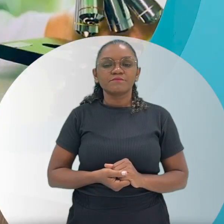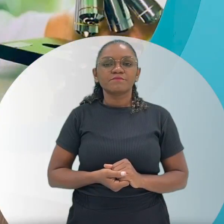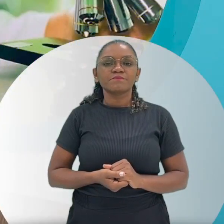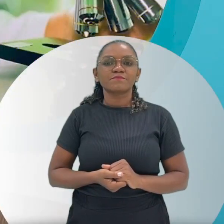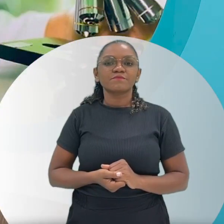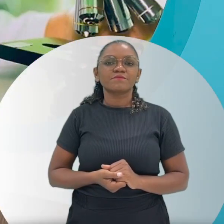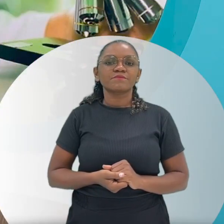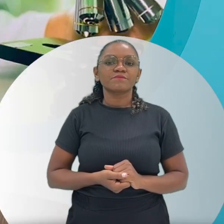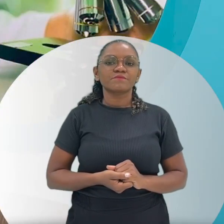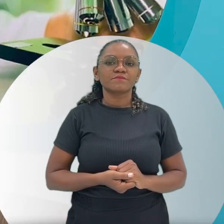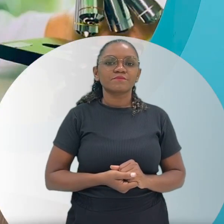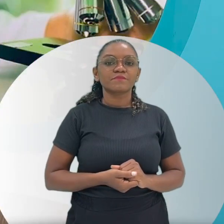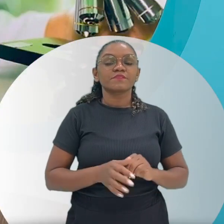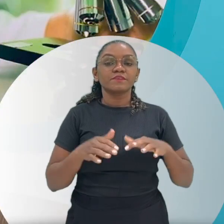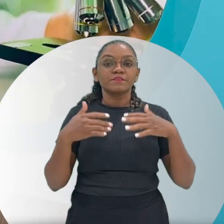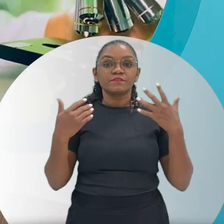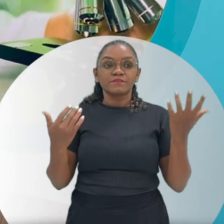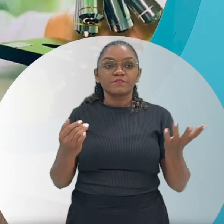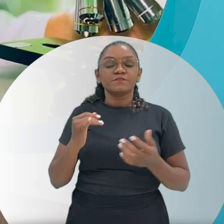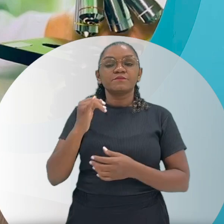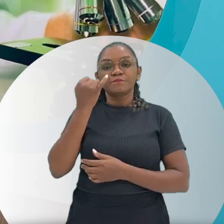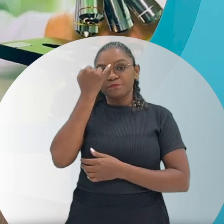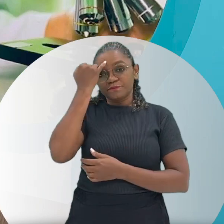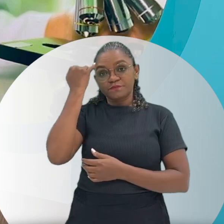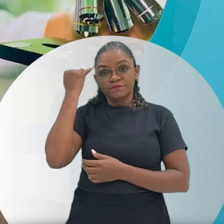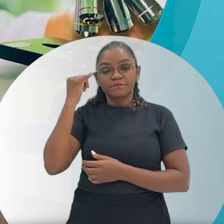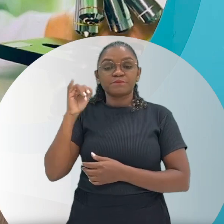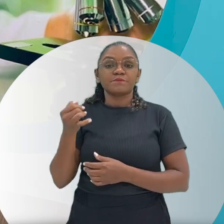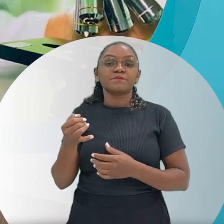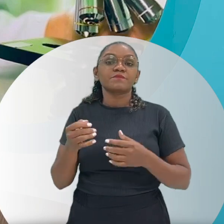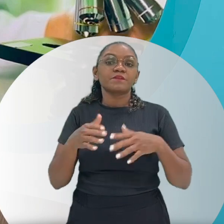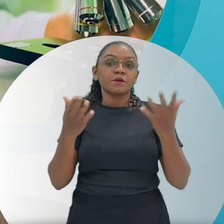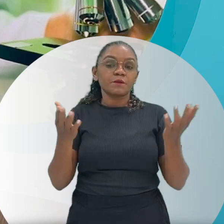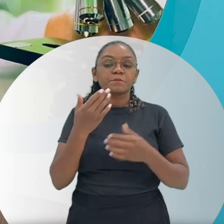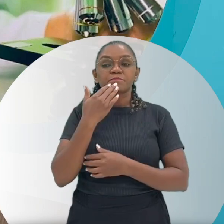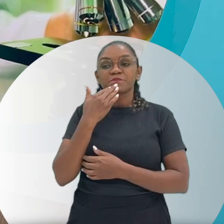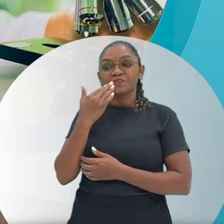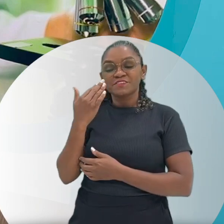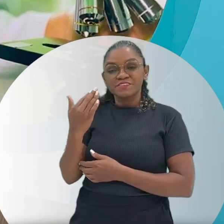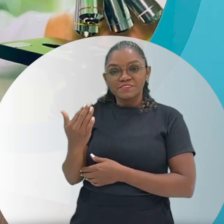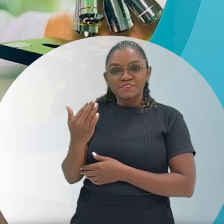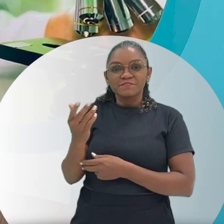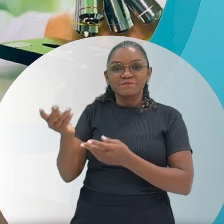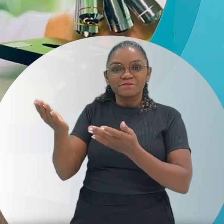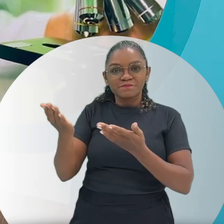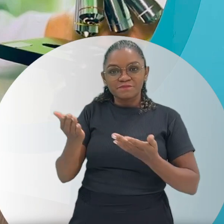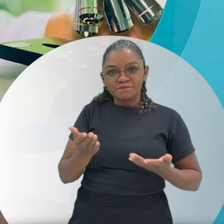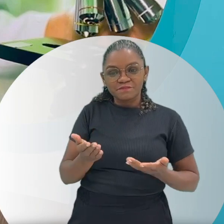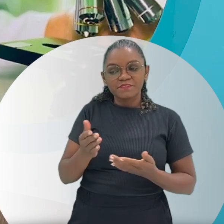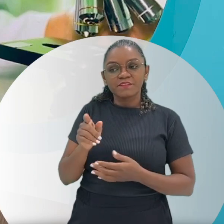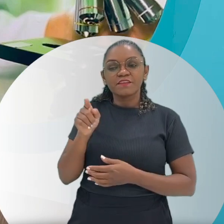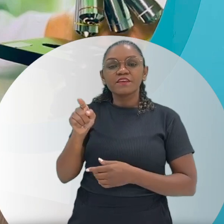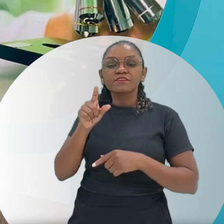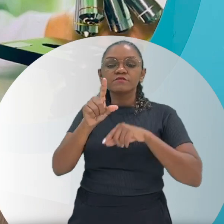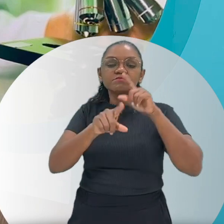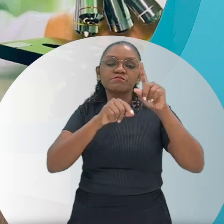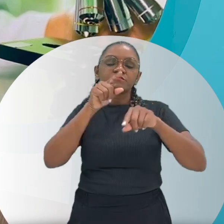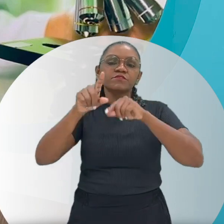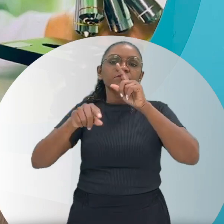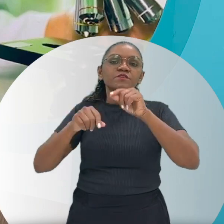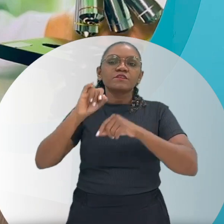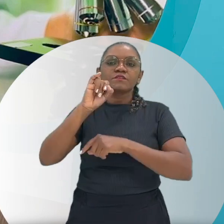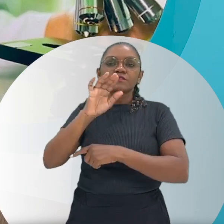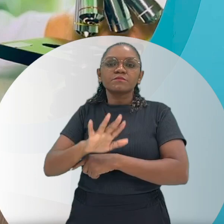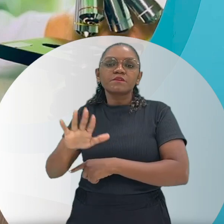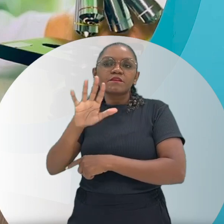Bom, Jean, o Caminhos Trilhados a gente pede para o nosso convidado, para o nosso entrevistado, selecionar algumas imagens da sua